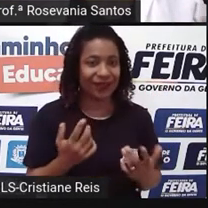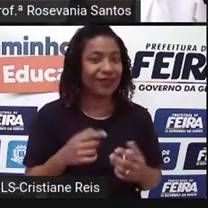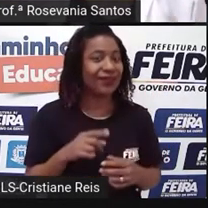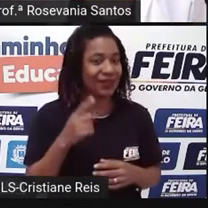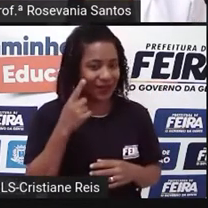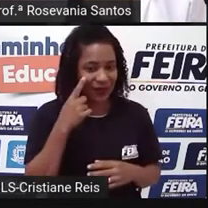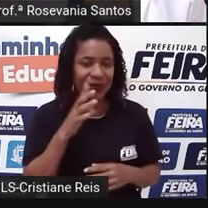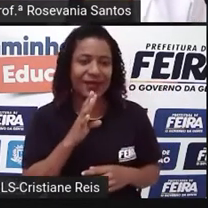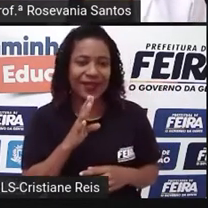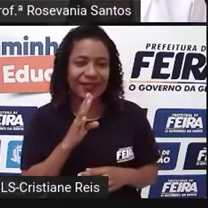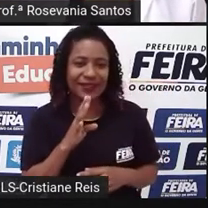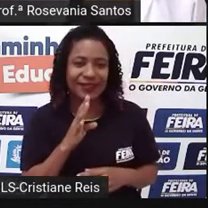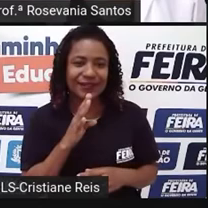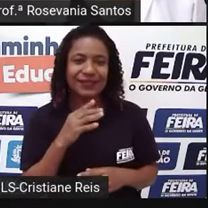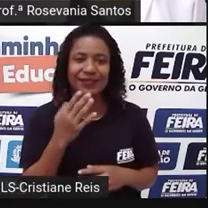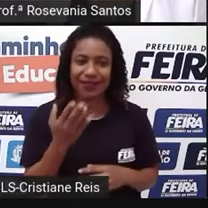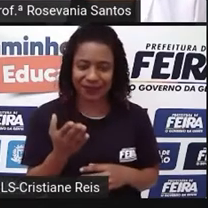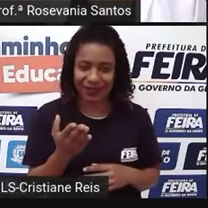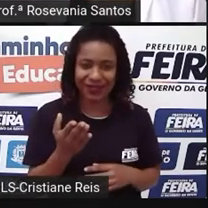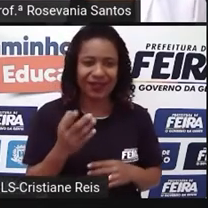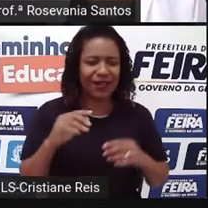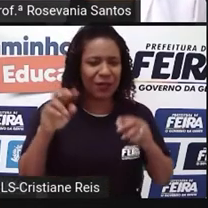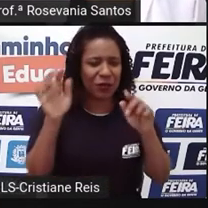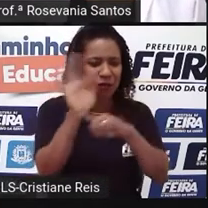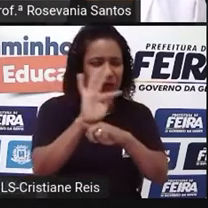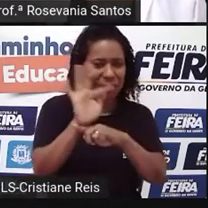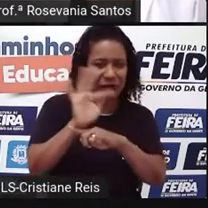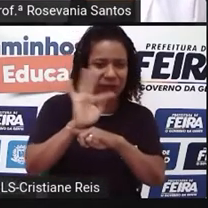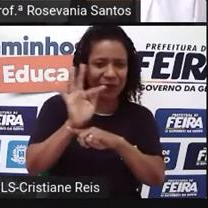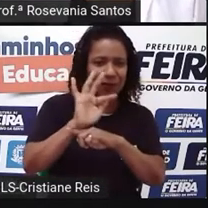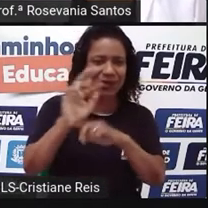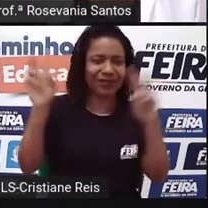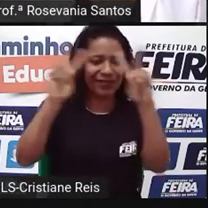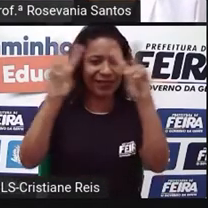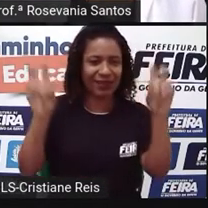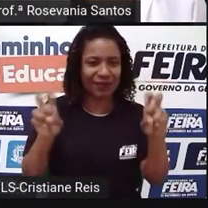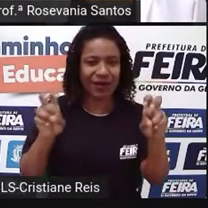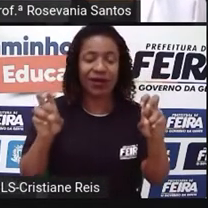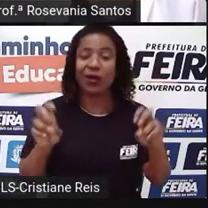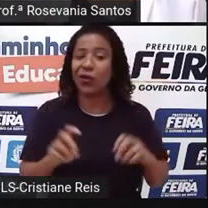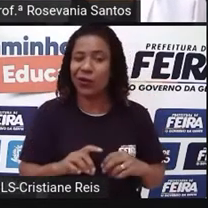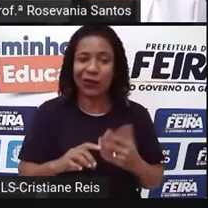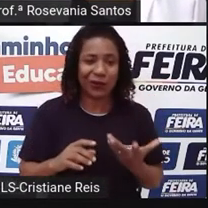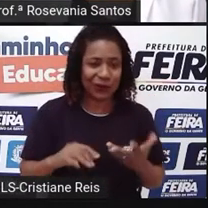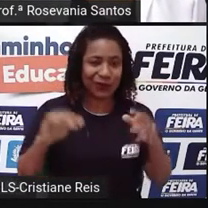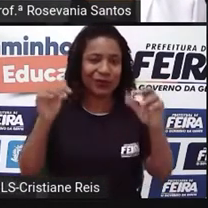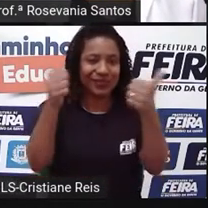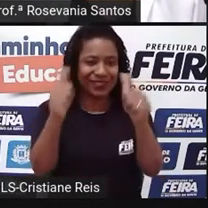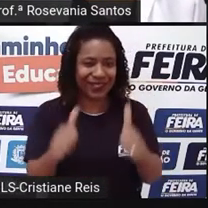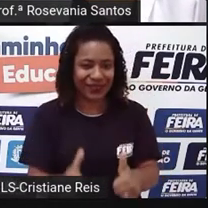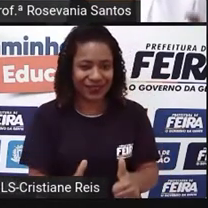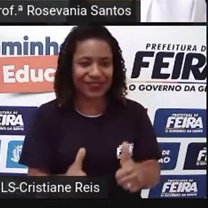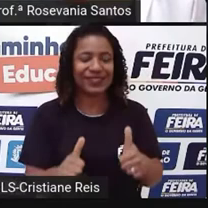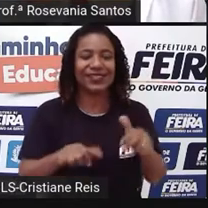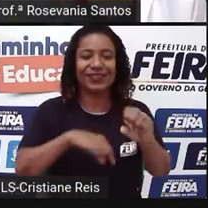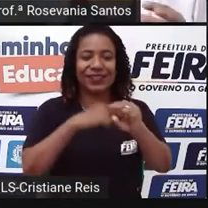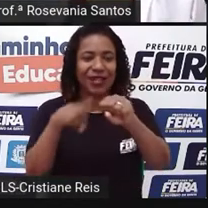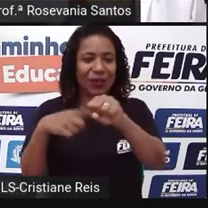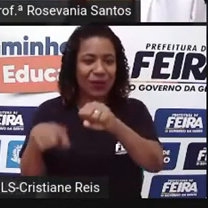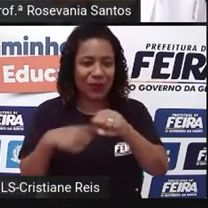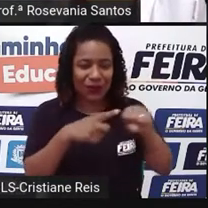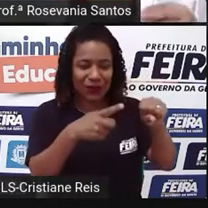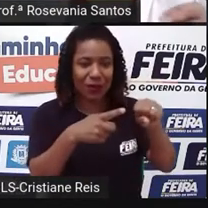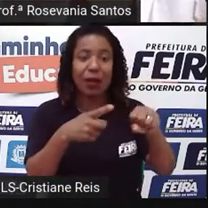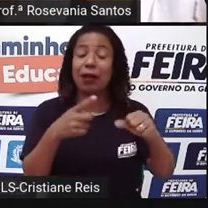Os Deuses Devem Estar Muito Loucos, que pega essa parte, né, do deserto, né, essa região aqui do deserto. Então